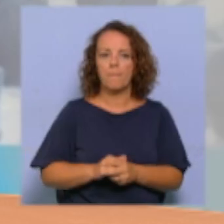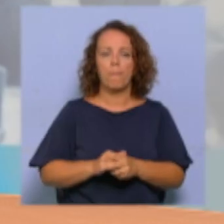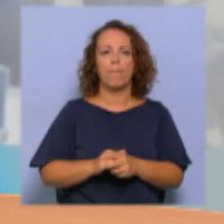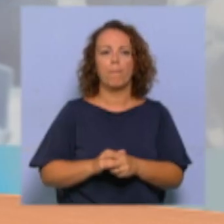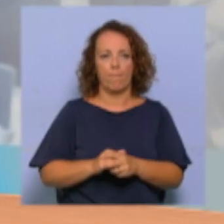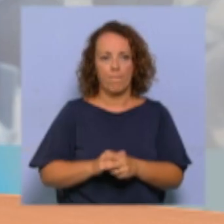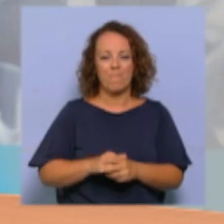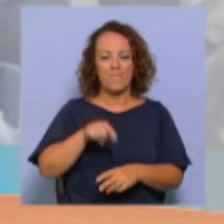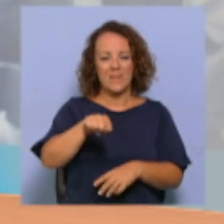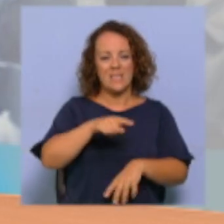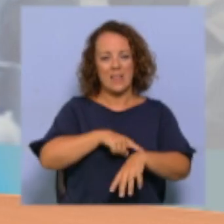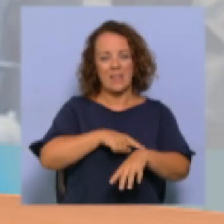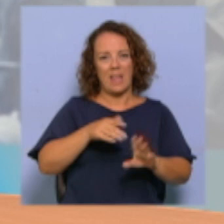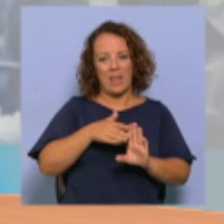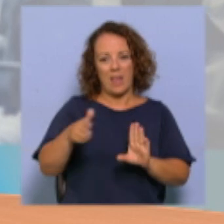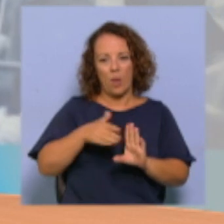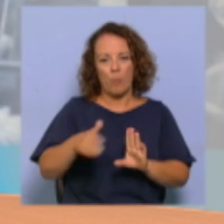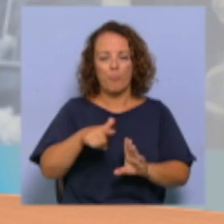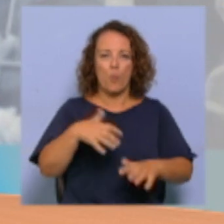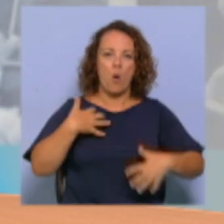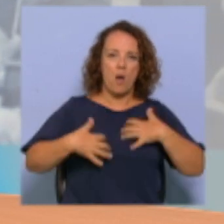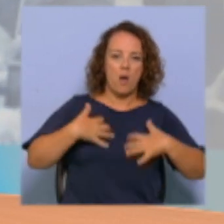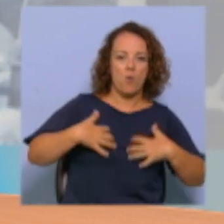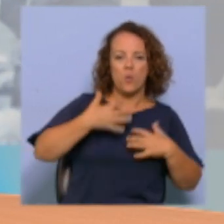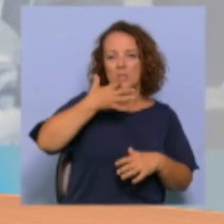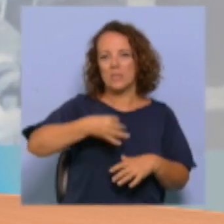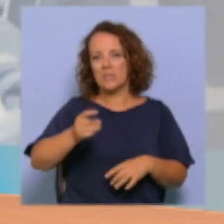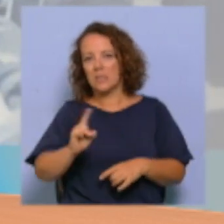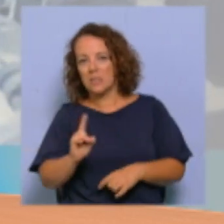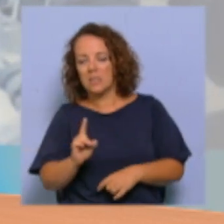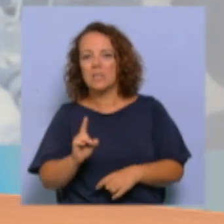esta situação de angústia, de incerteza, de fragilidade...